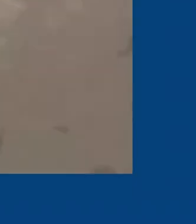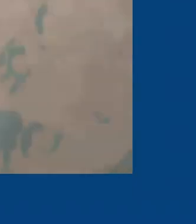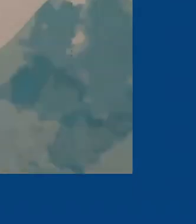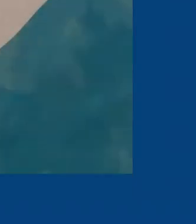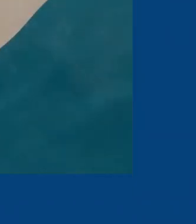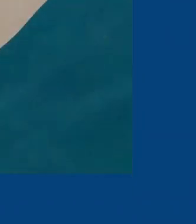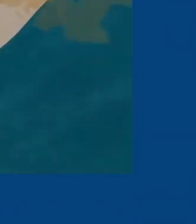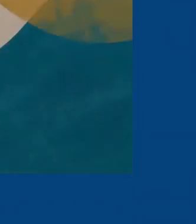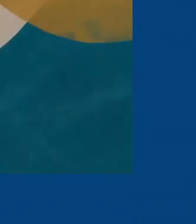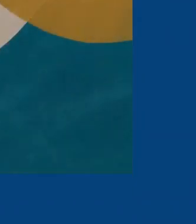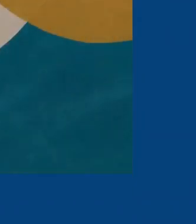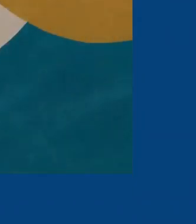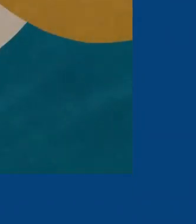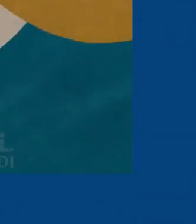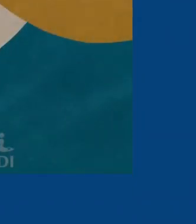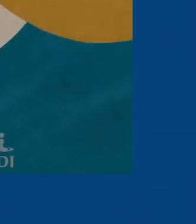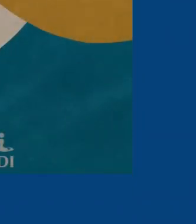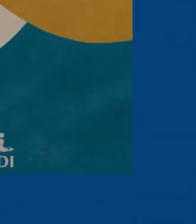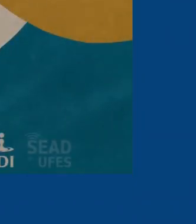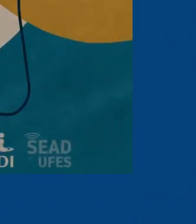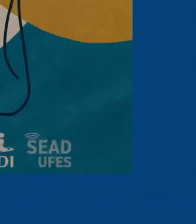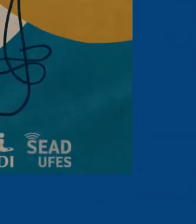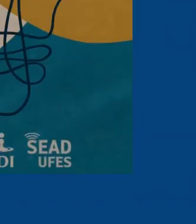E aí